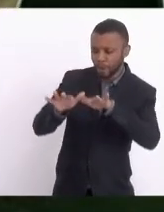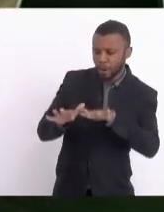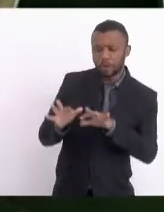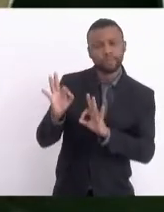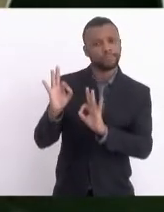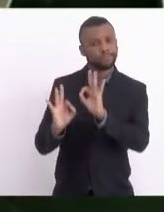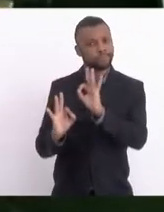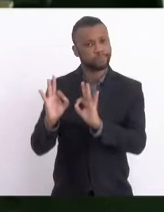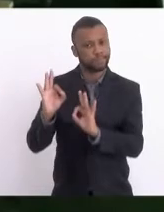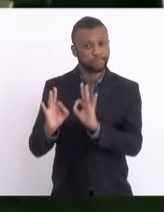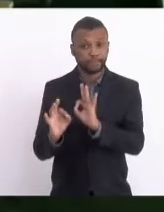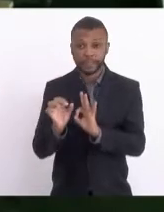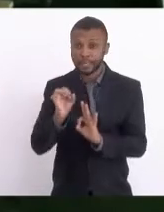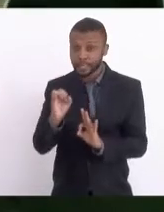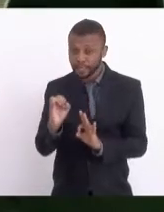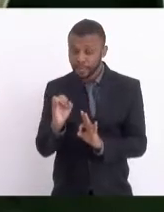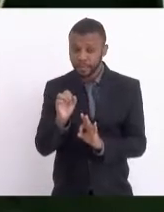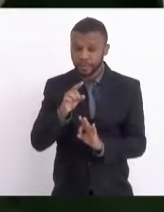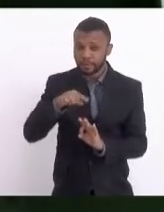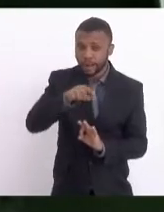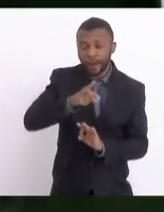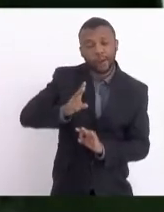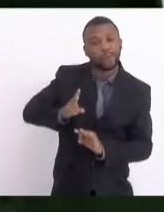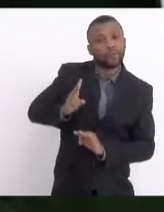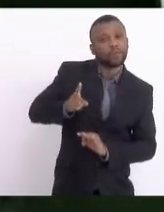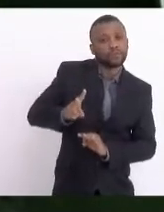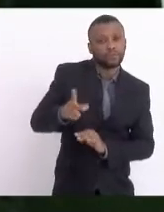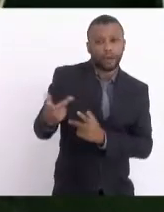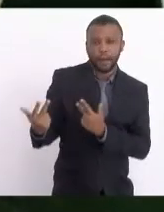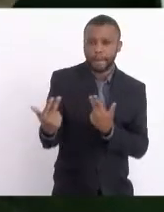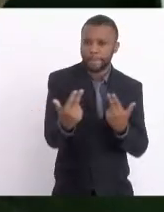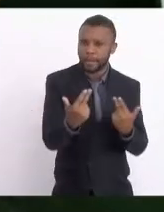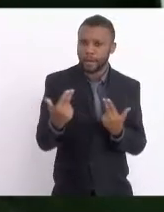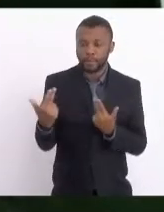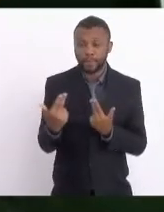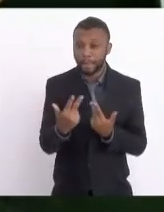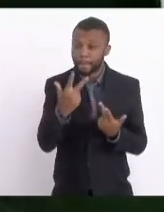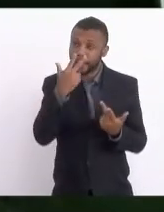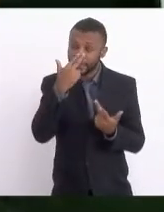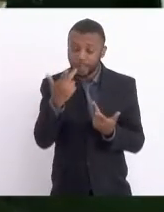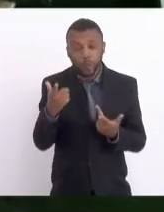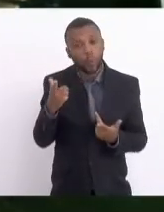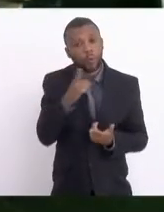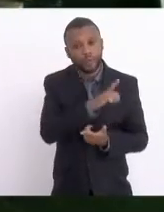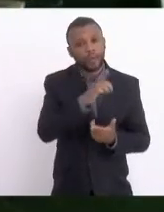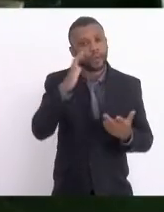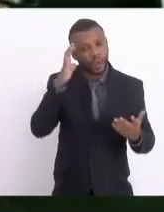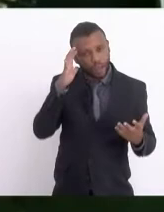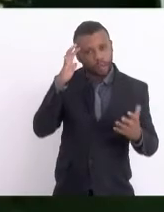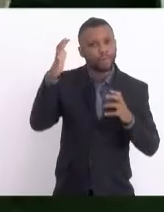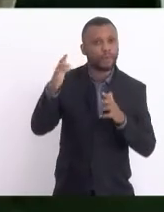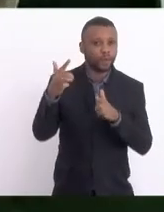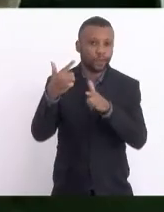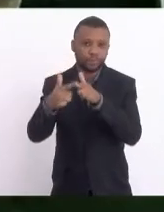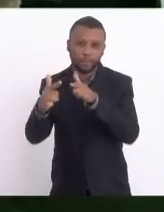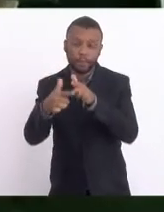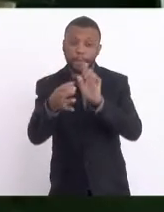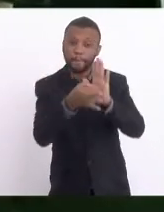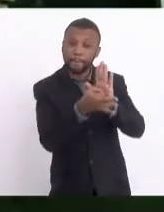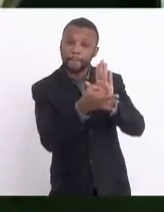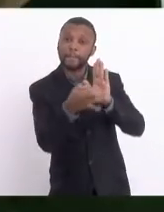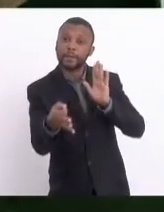se só tiver a mesma, ela fica superada pelo parecer da